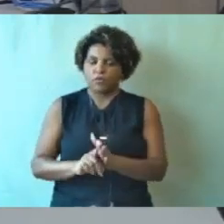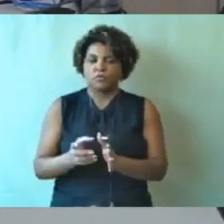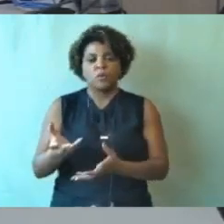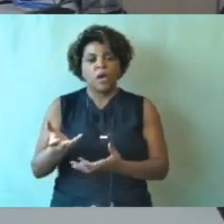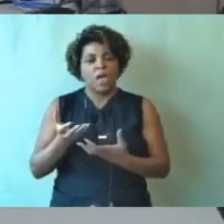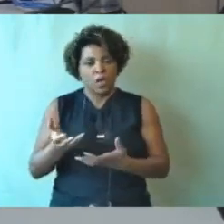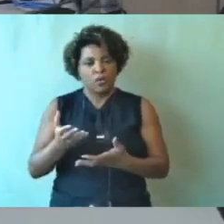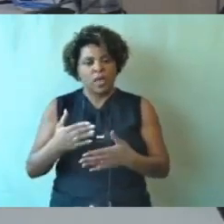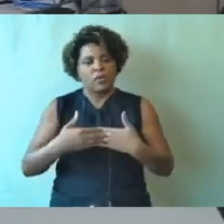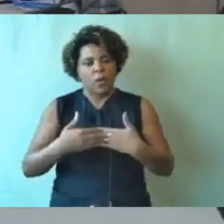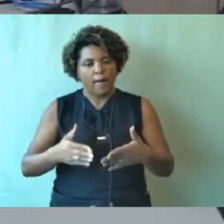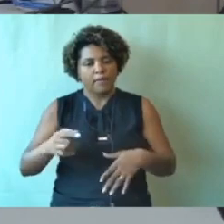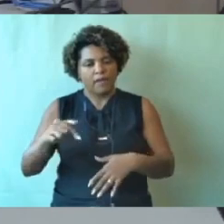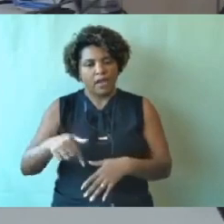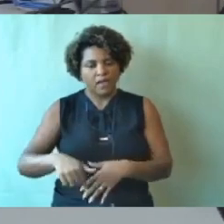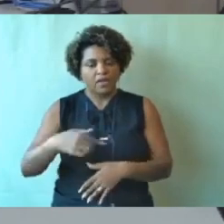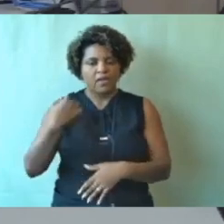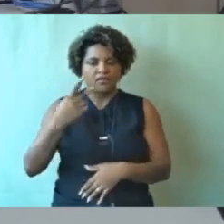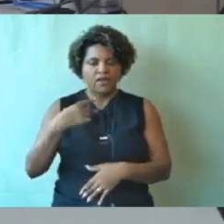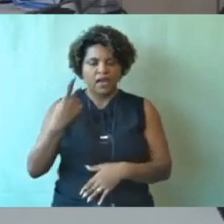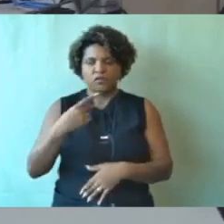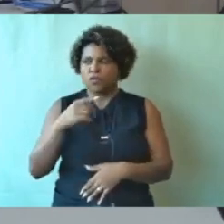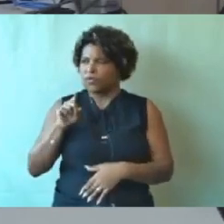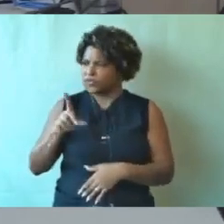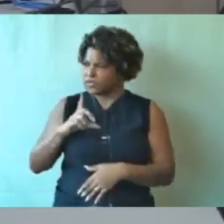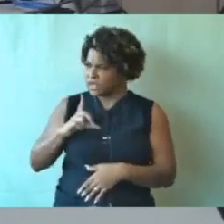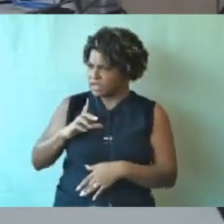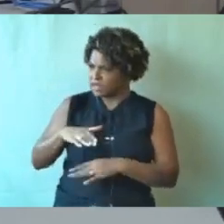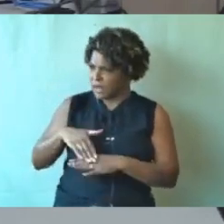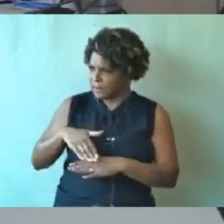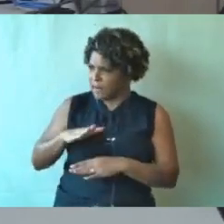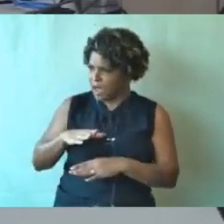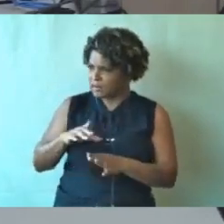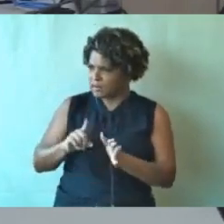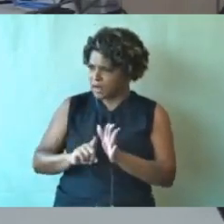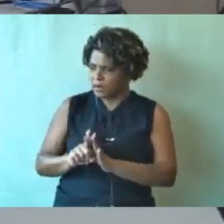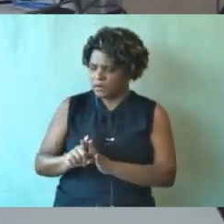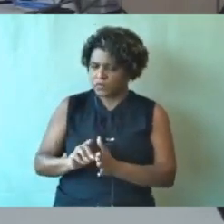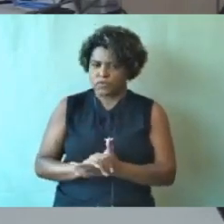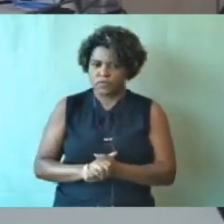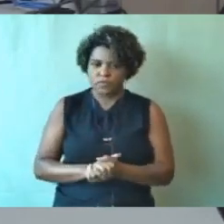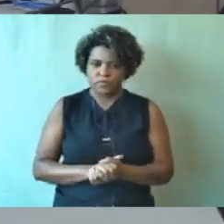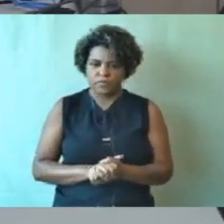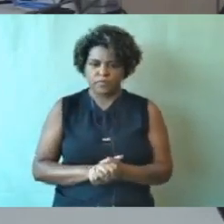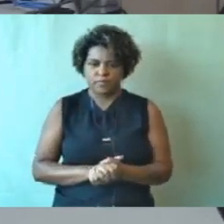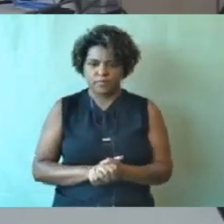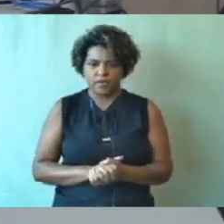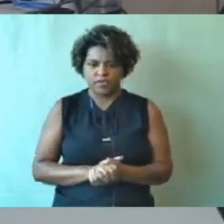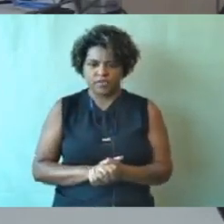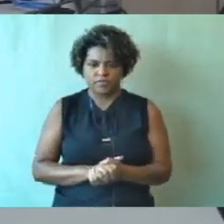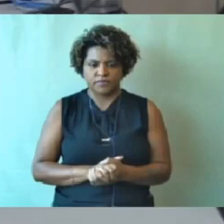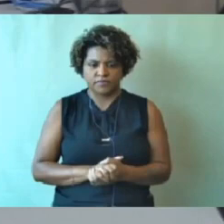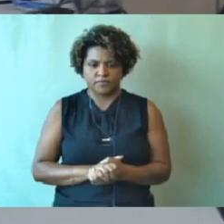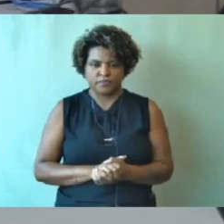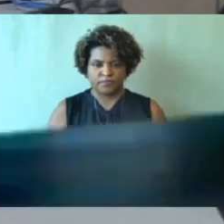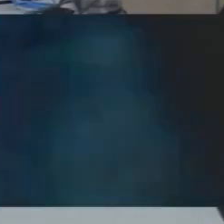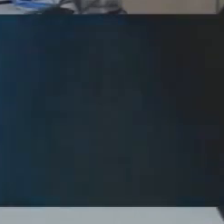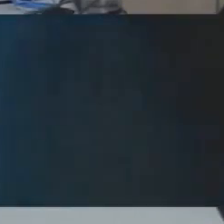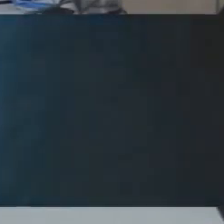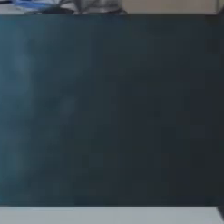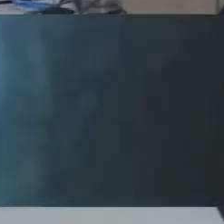abrir... Vereador, não sei se o senhor... Né? Vamos lá. Eu gostaria de abrir a fala, caso